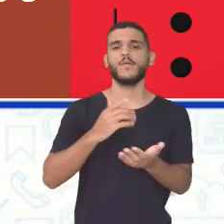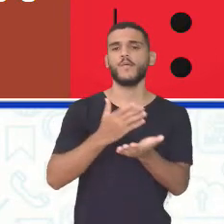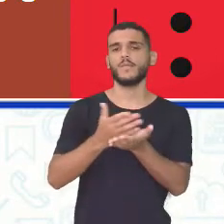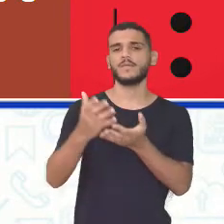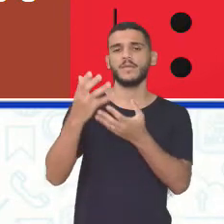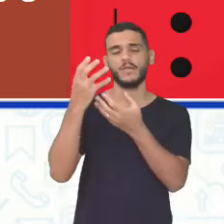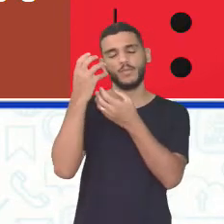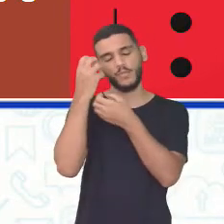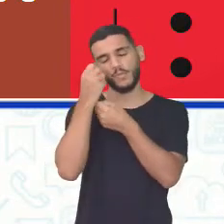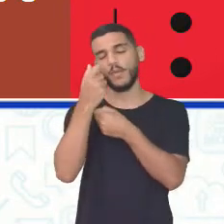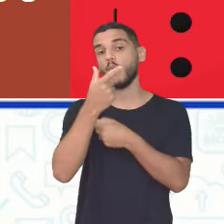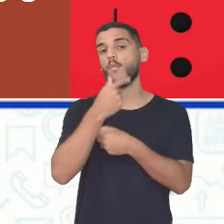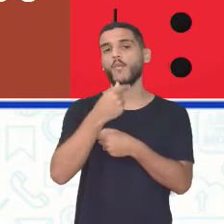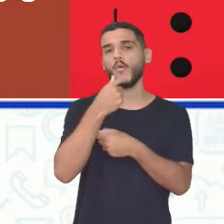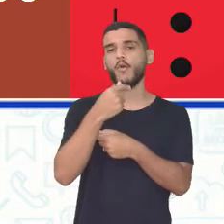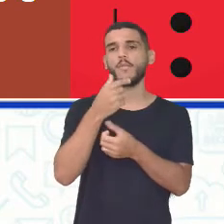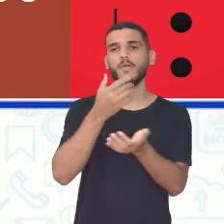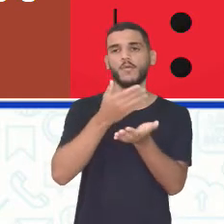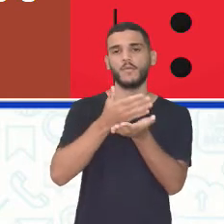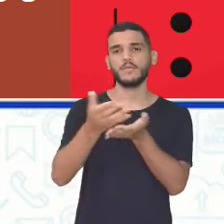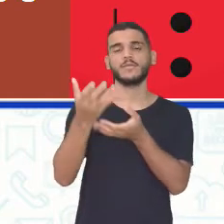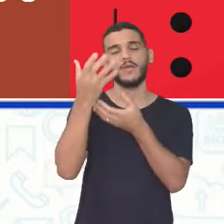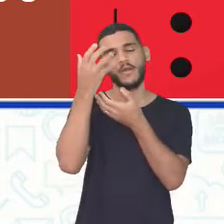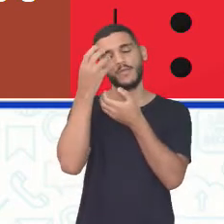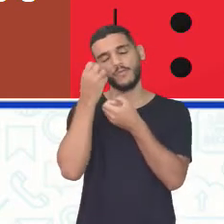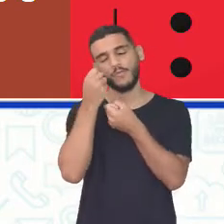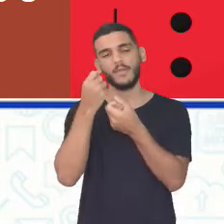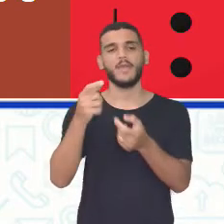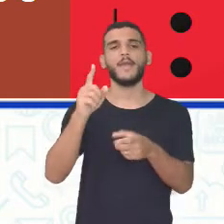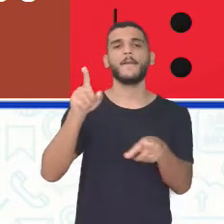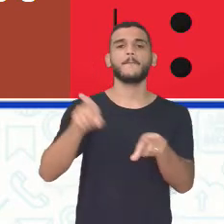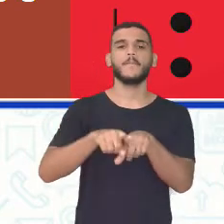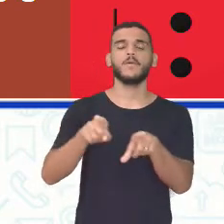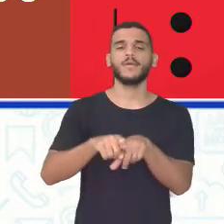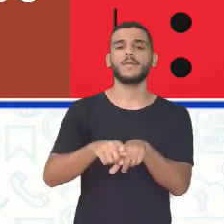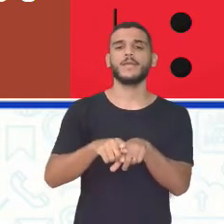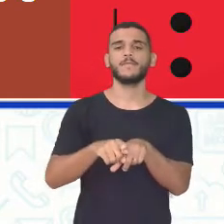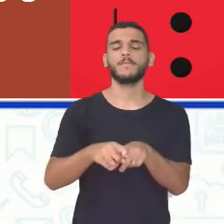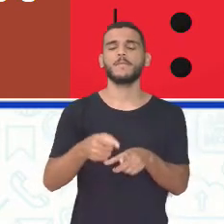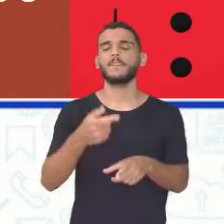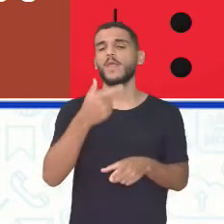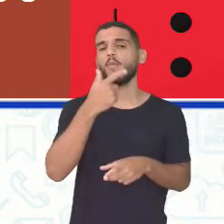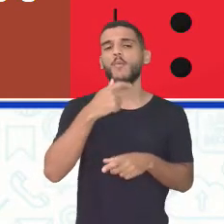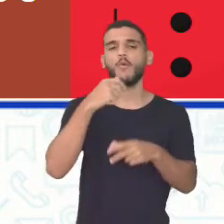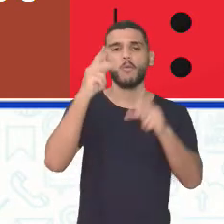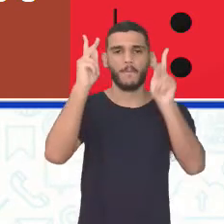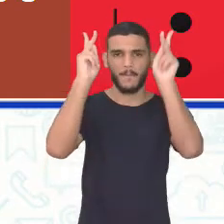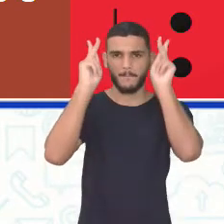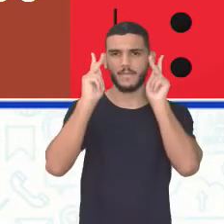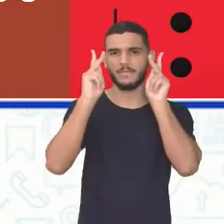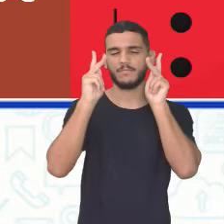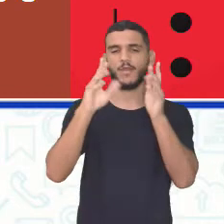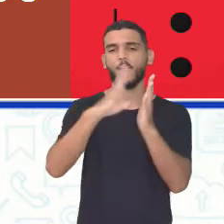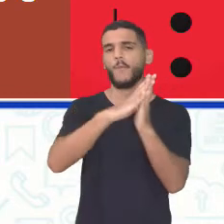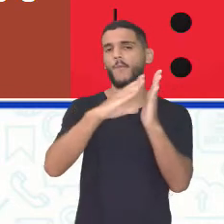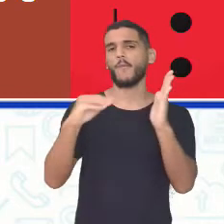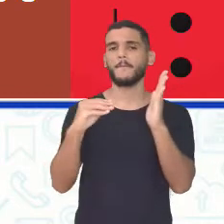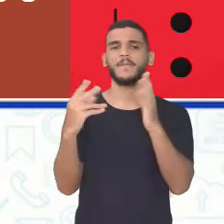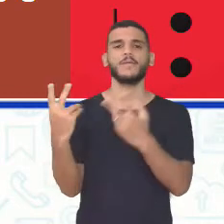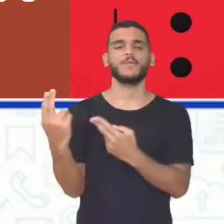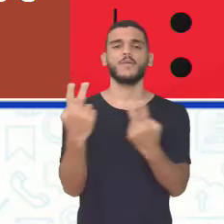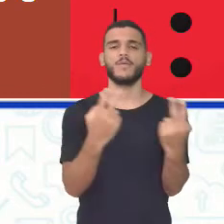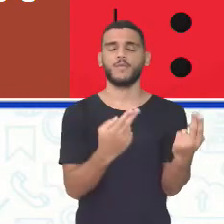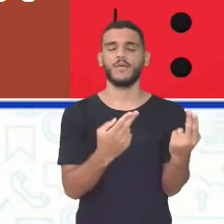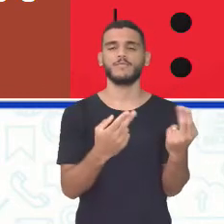dormir. Nesse momento a gente tem um espelhamento daquilo que aconteceu com a princesa com o príncipe.